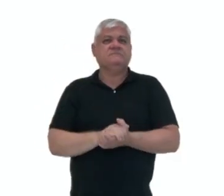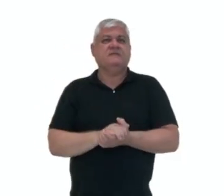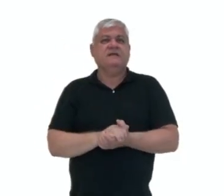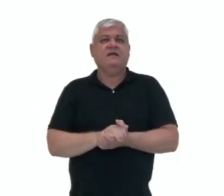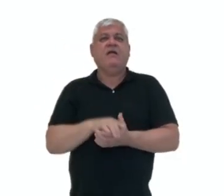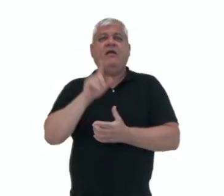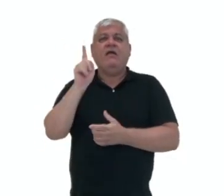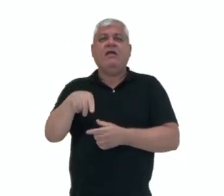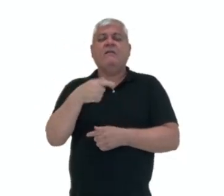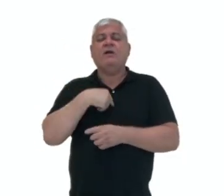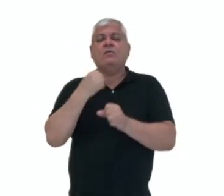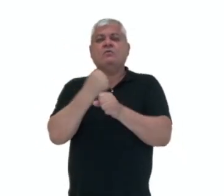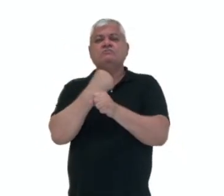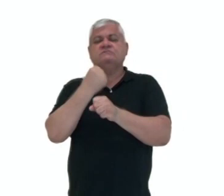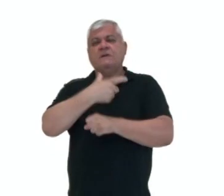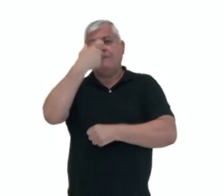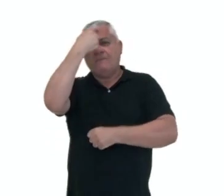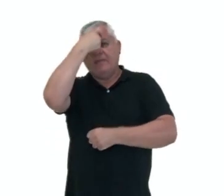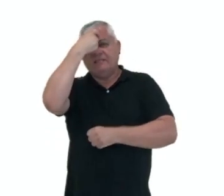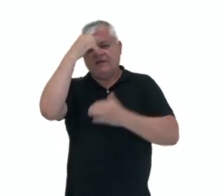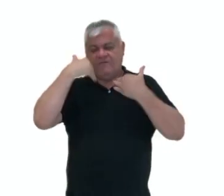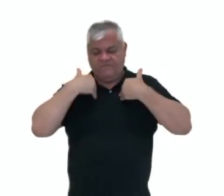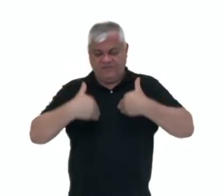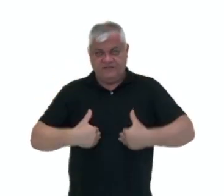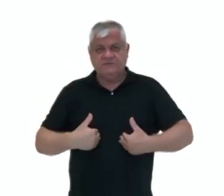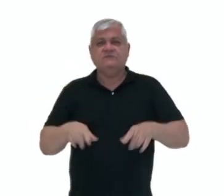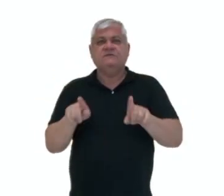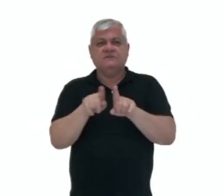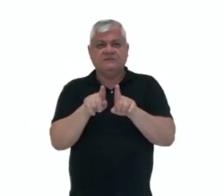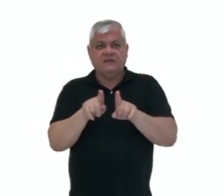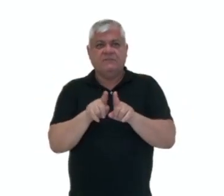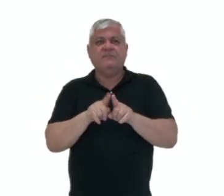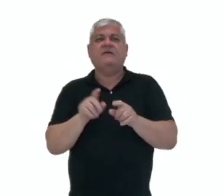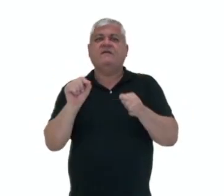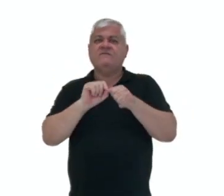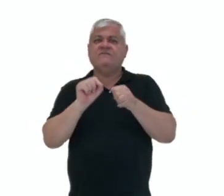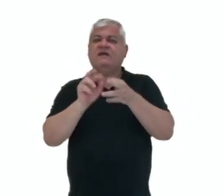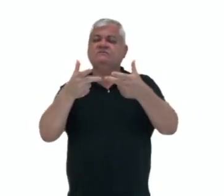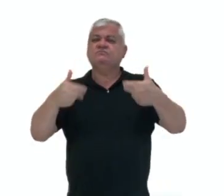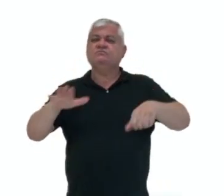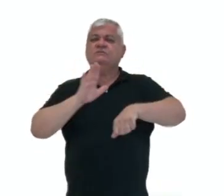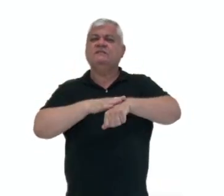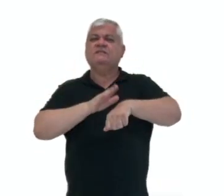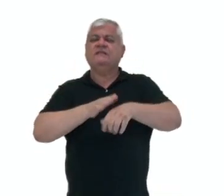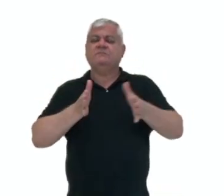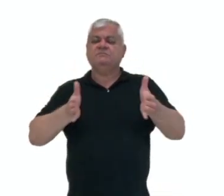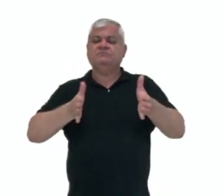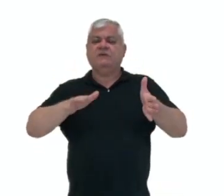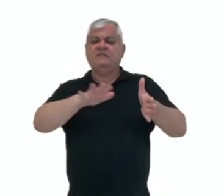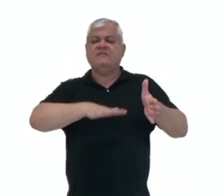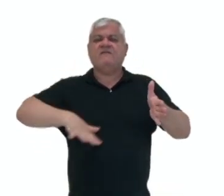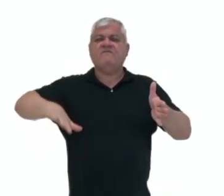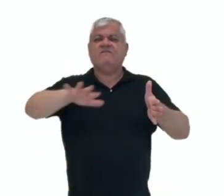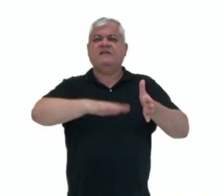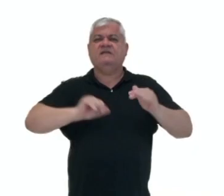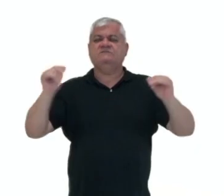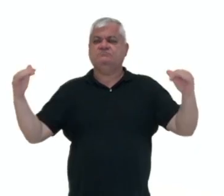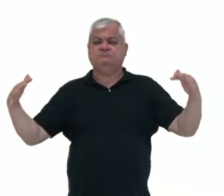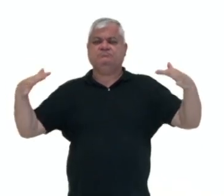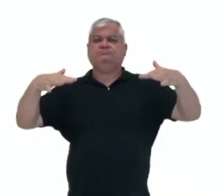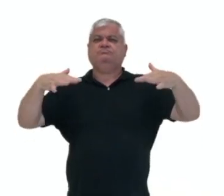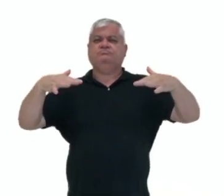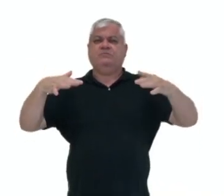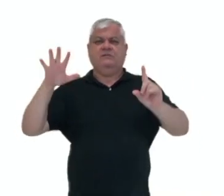falou que performance é uma construção mental e física, o artista executa num tempo específico, no espaço, na frente de uma audiência.